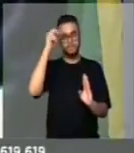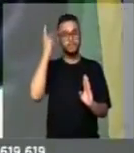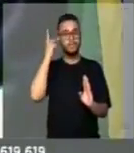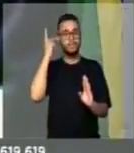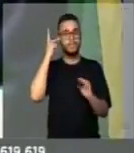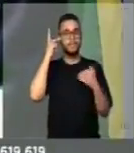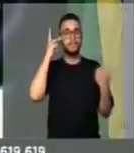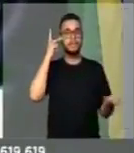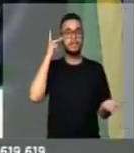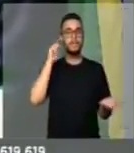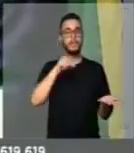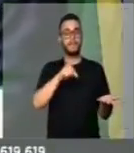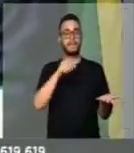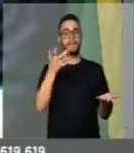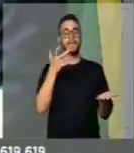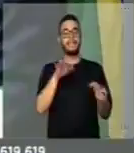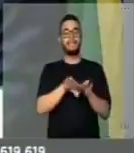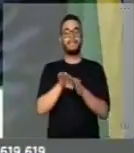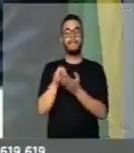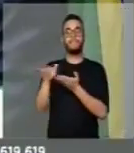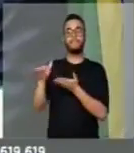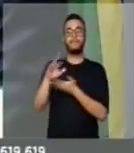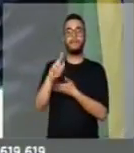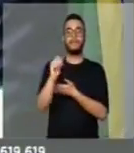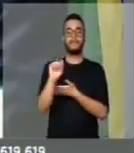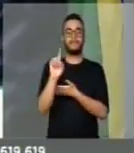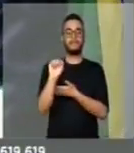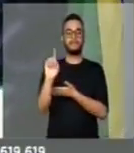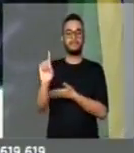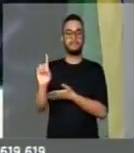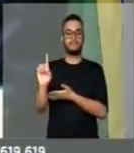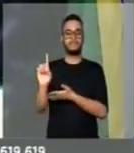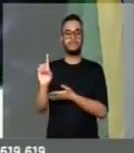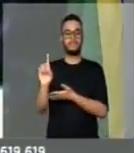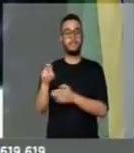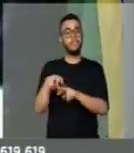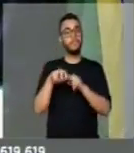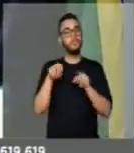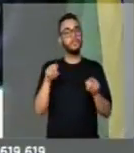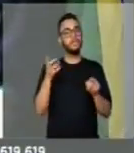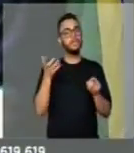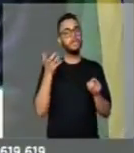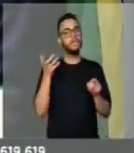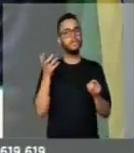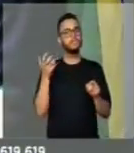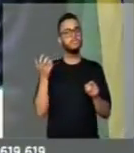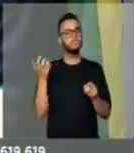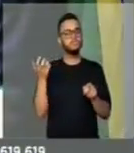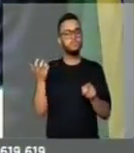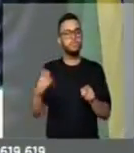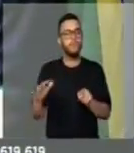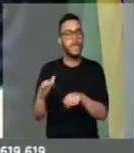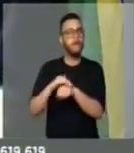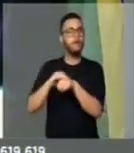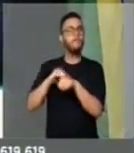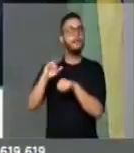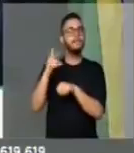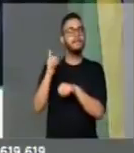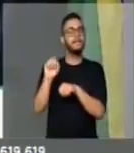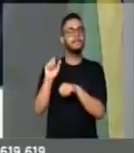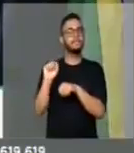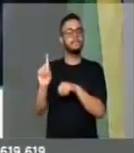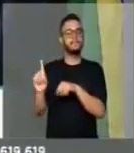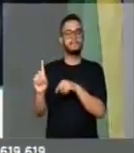Haddad. Tanto é que está dando pito, carão, no Haddad em público. O Haddad